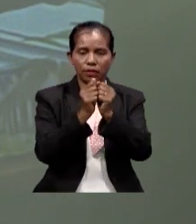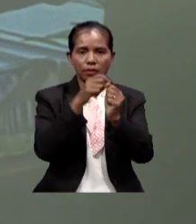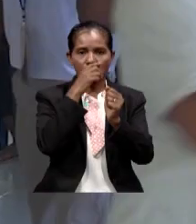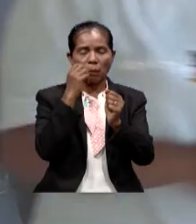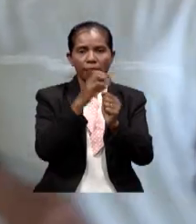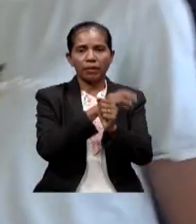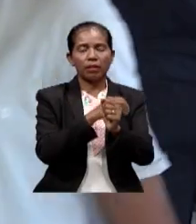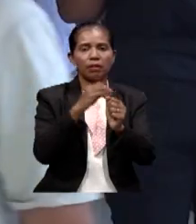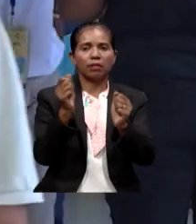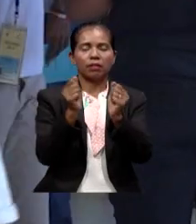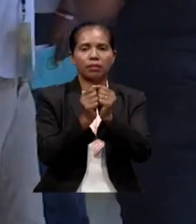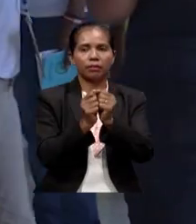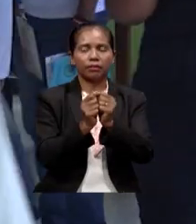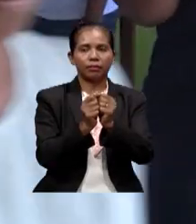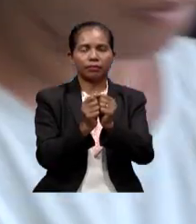maioria